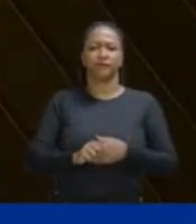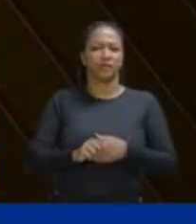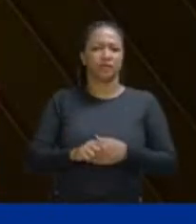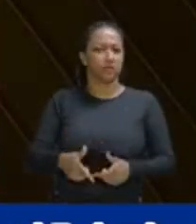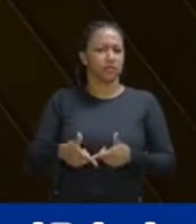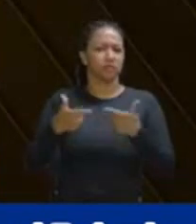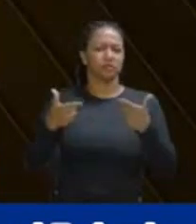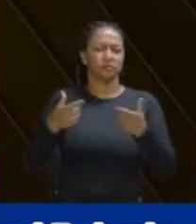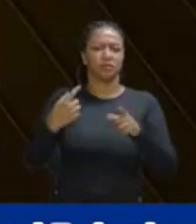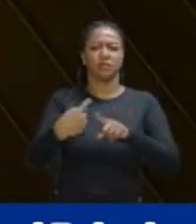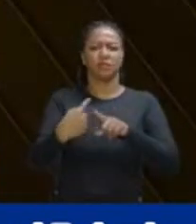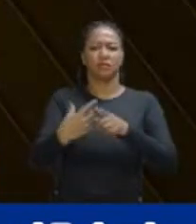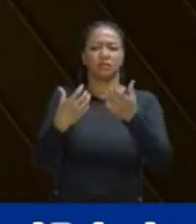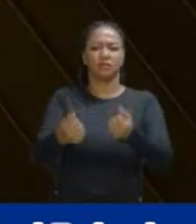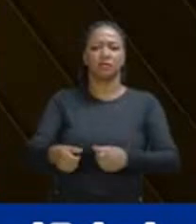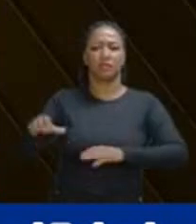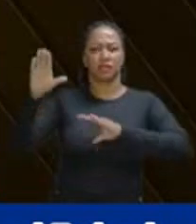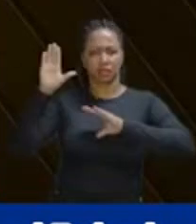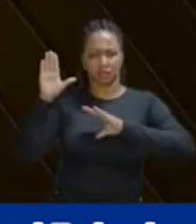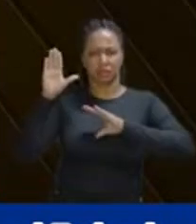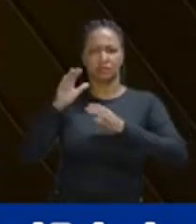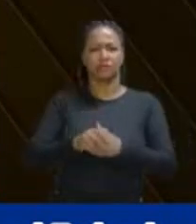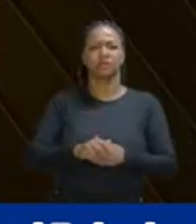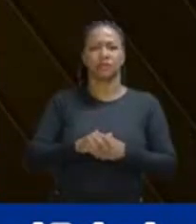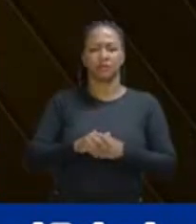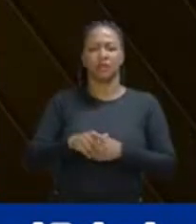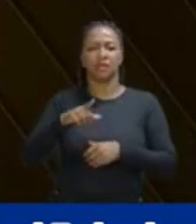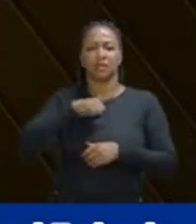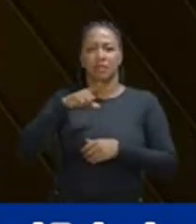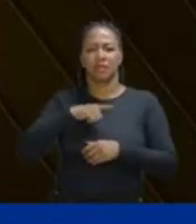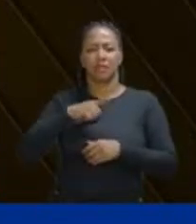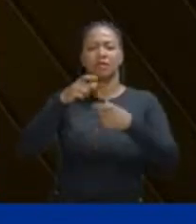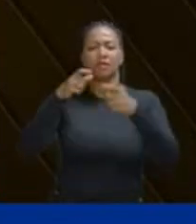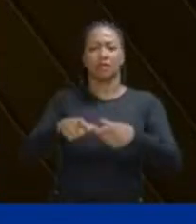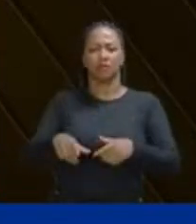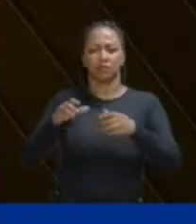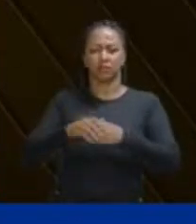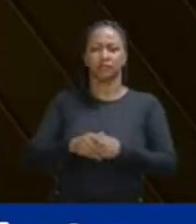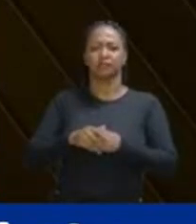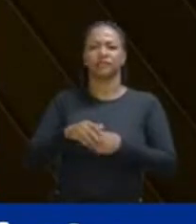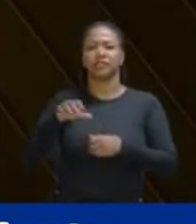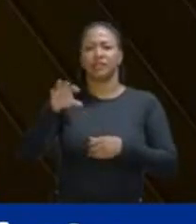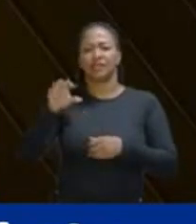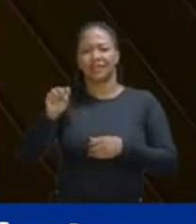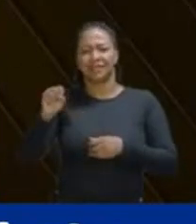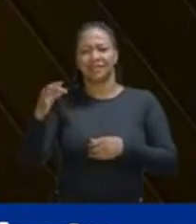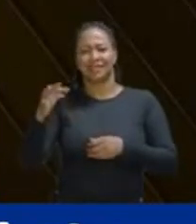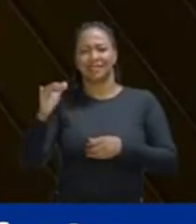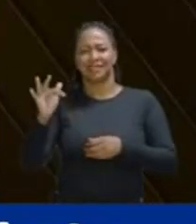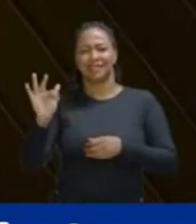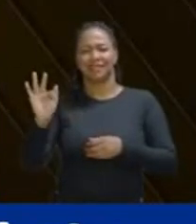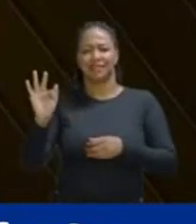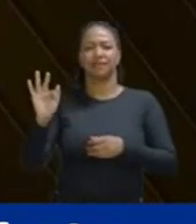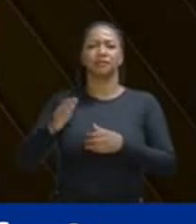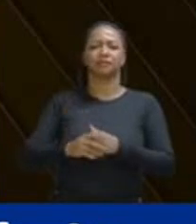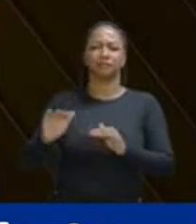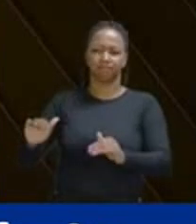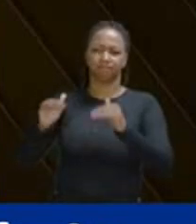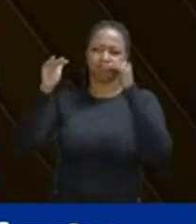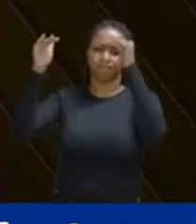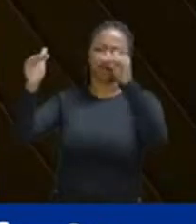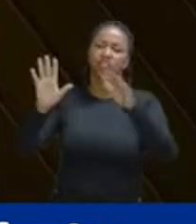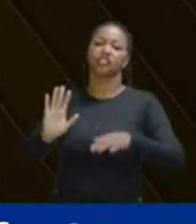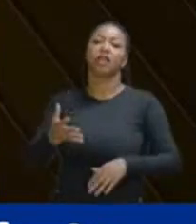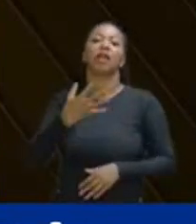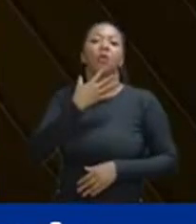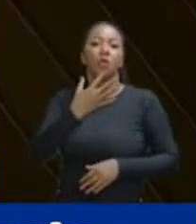sorte do recurso da candidata que tramita perante o Supremo Tribunal Federal. Segundo, porque, como é do conhecimento dos